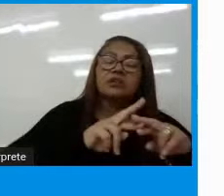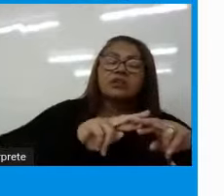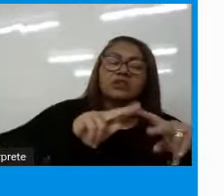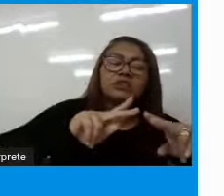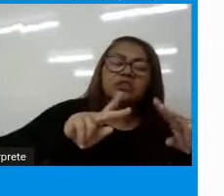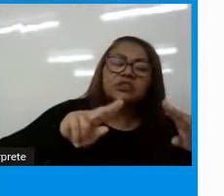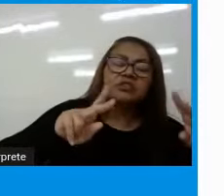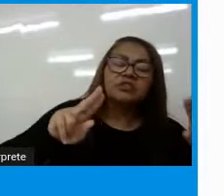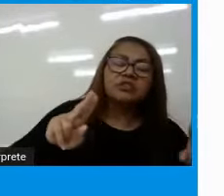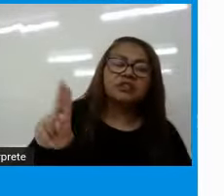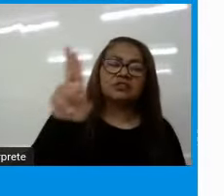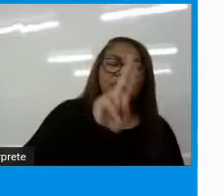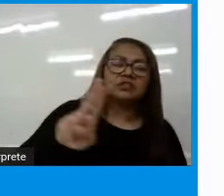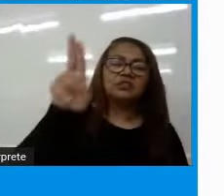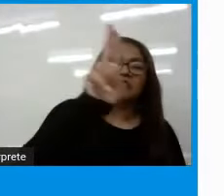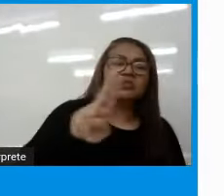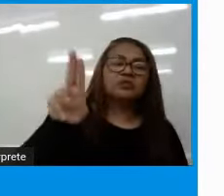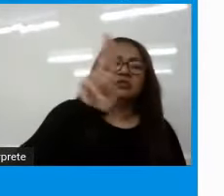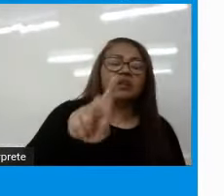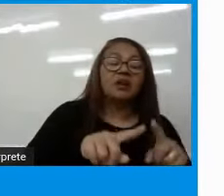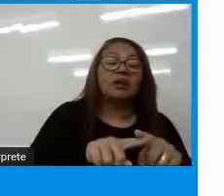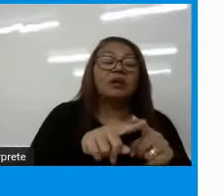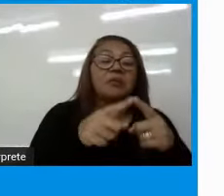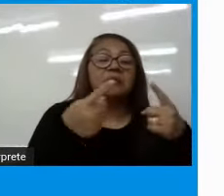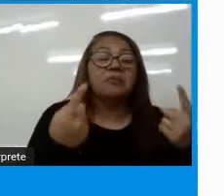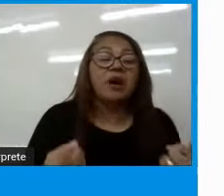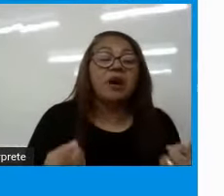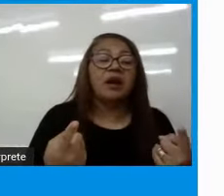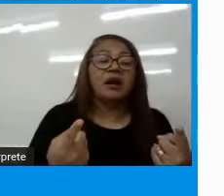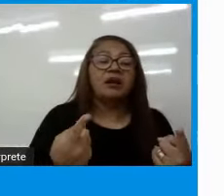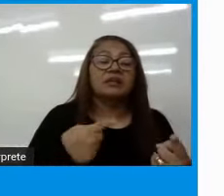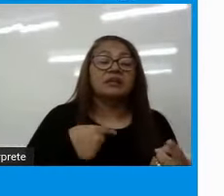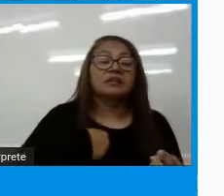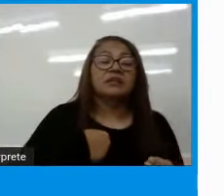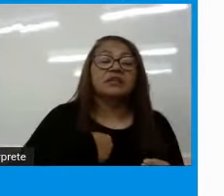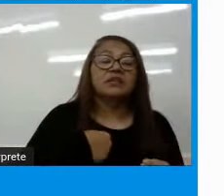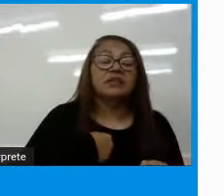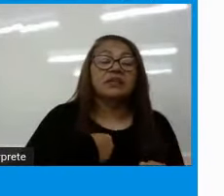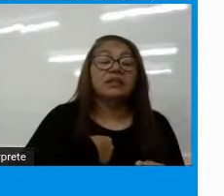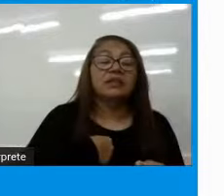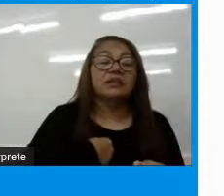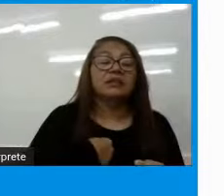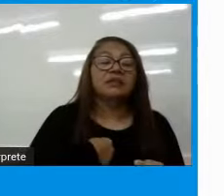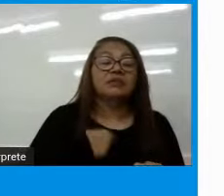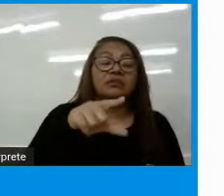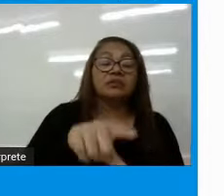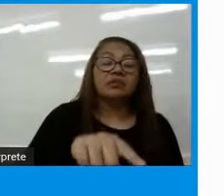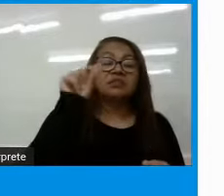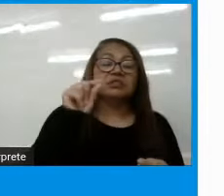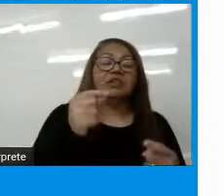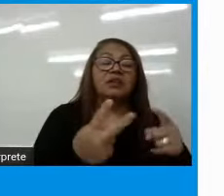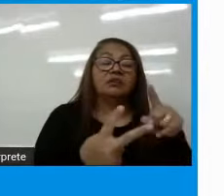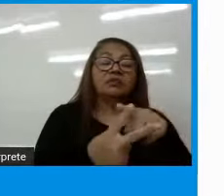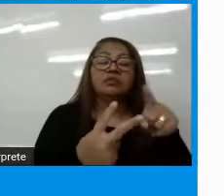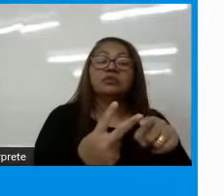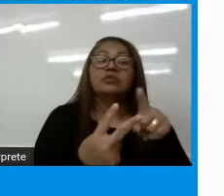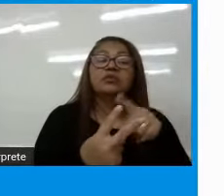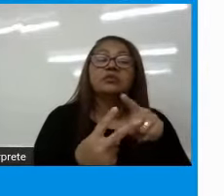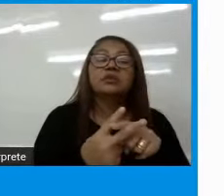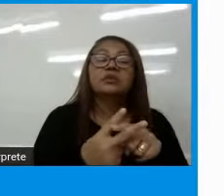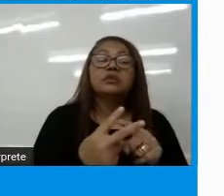eu destaco aqui duas: o Canva e o Padlet. O Canva, por meio do Canva,